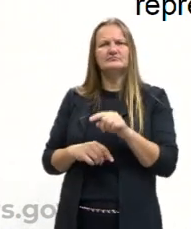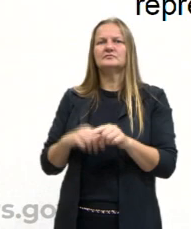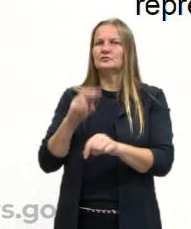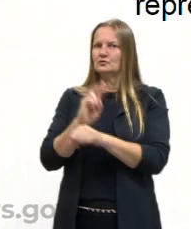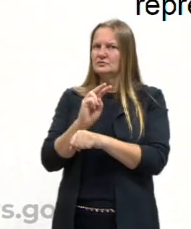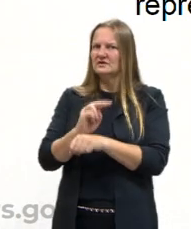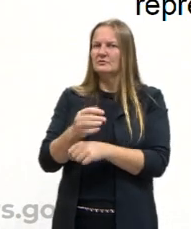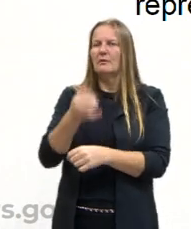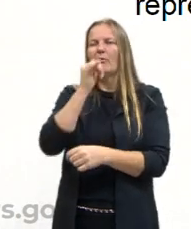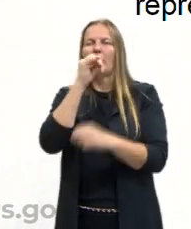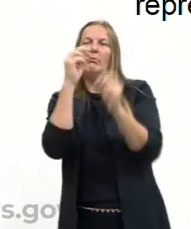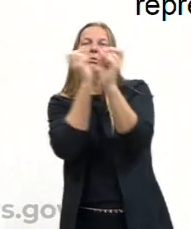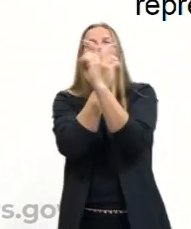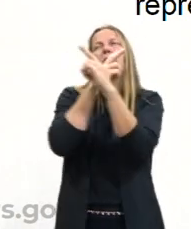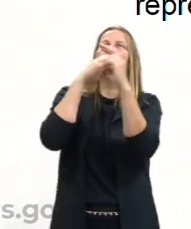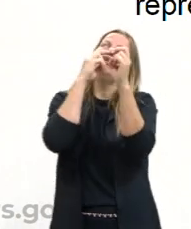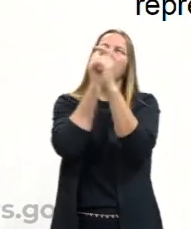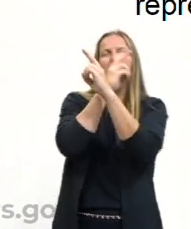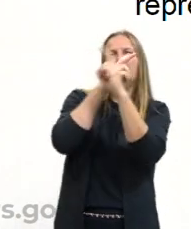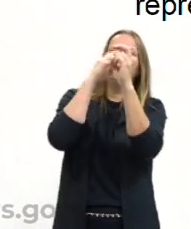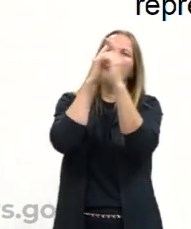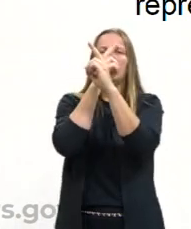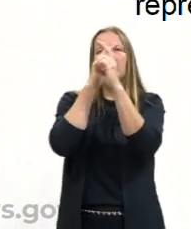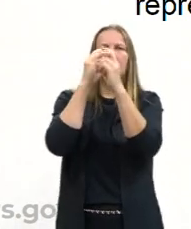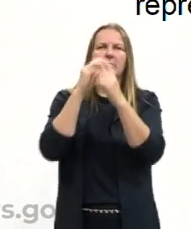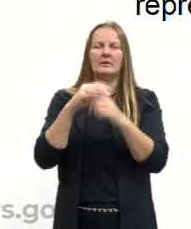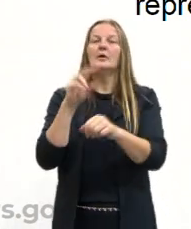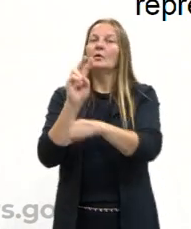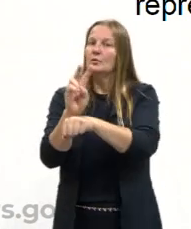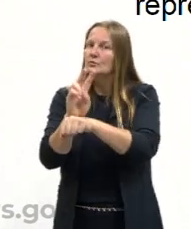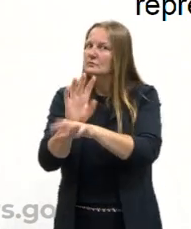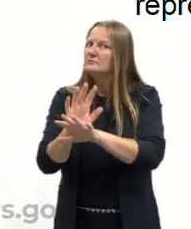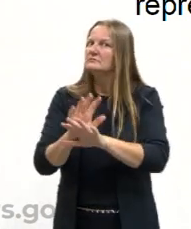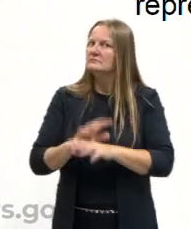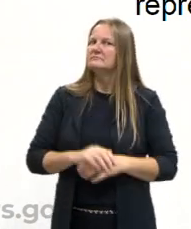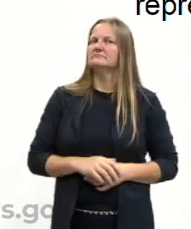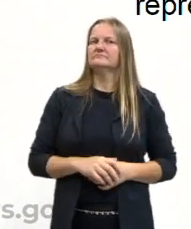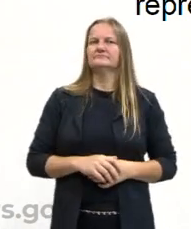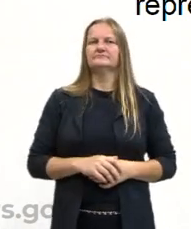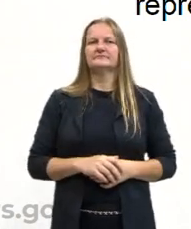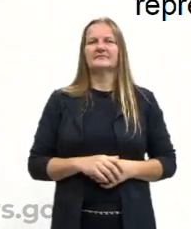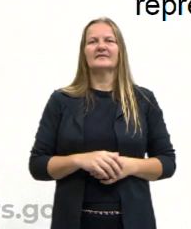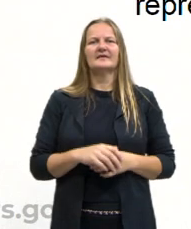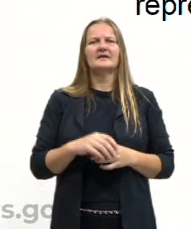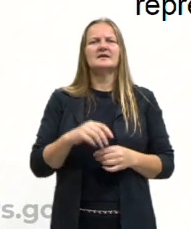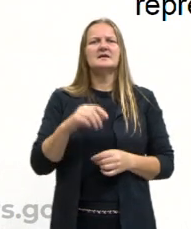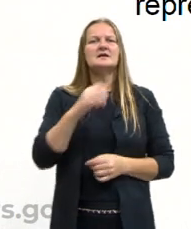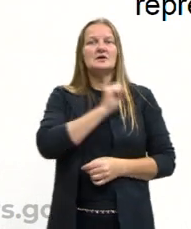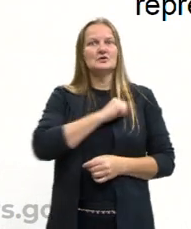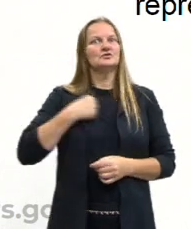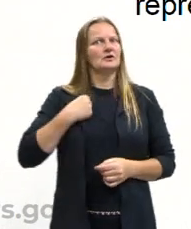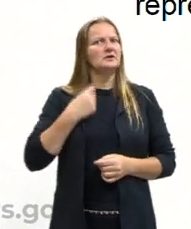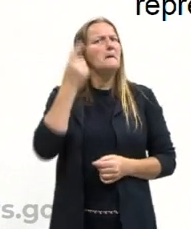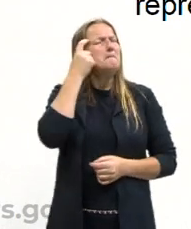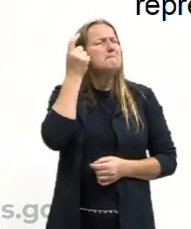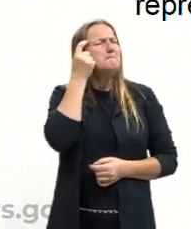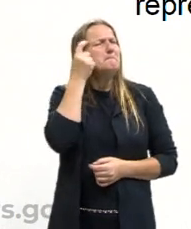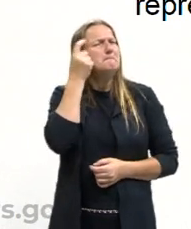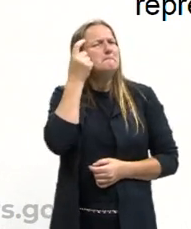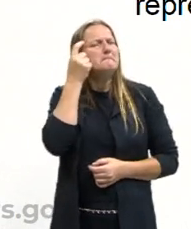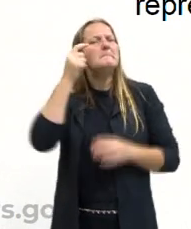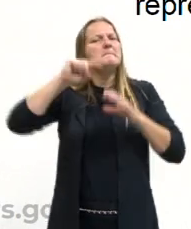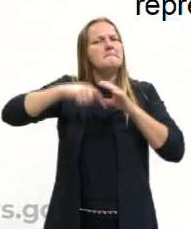alcoolizado alguém que os prazeres mundanos e esses questionamentos todos que ele vai fazendo e